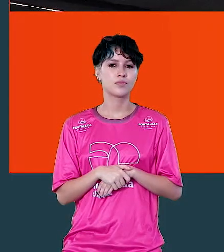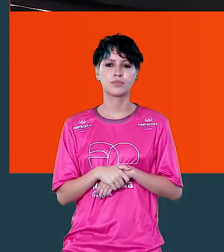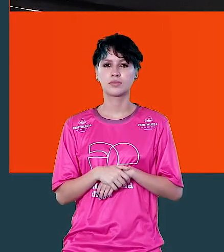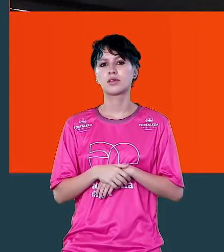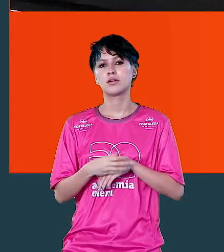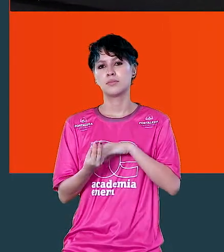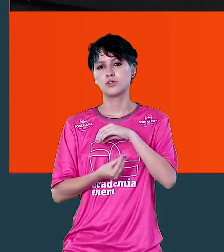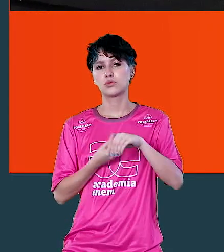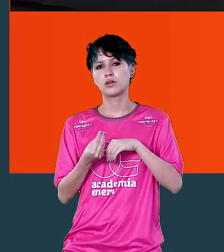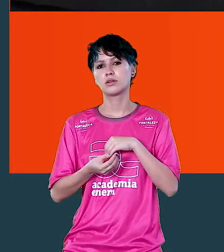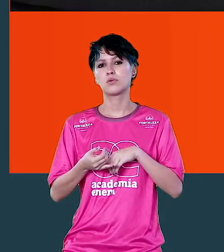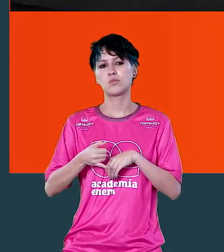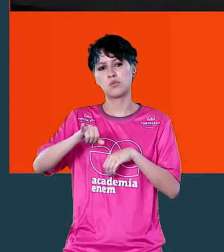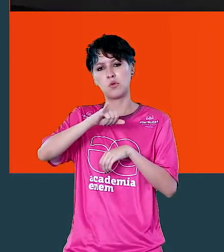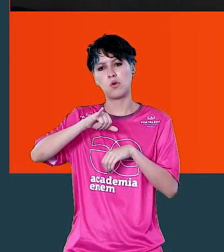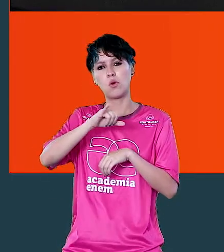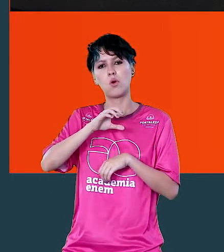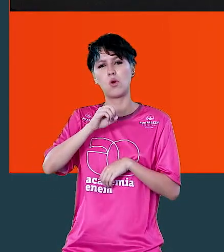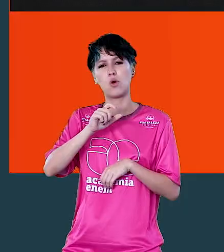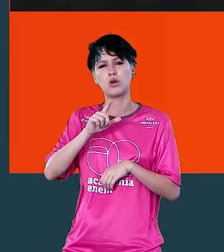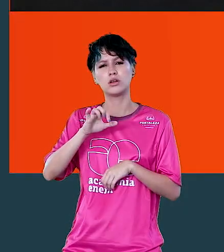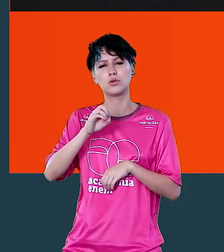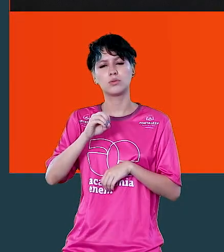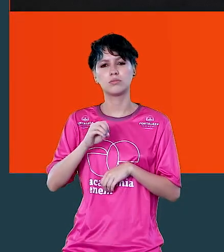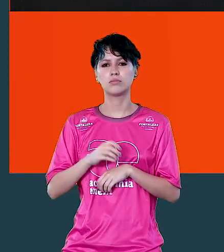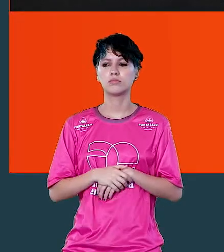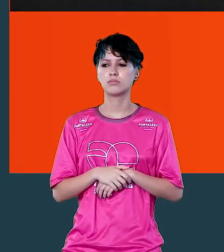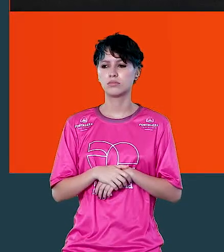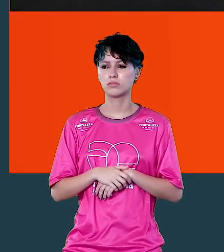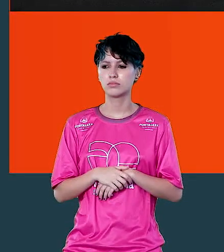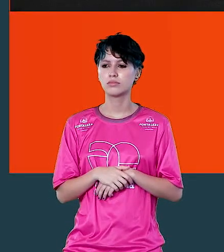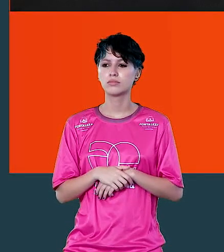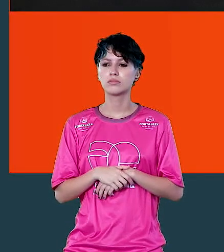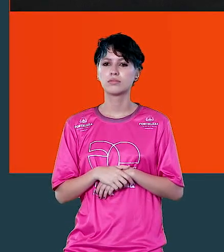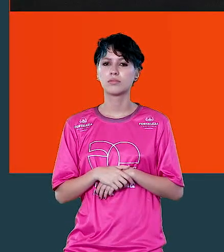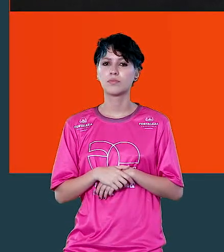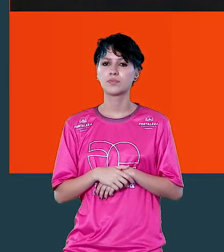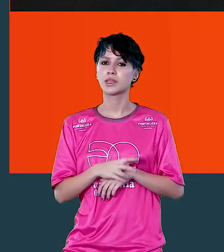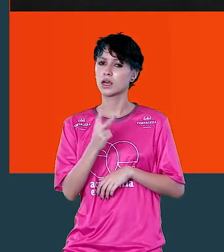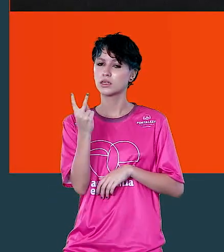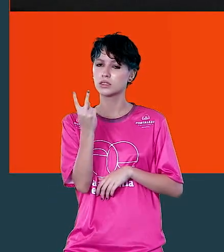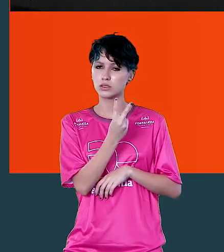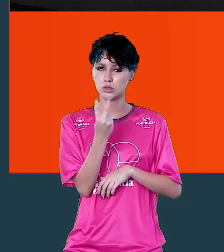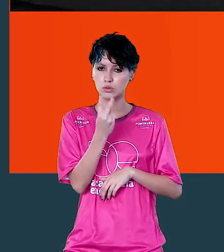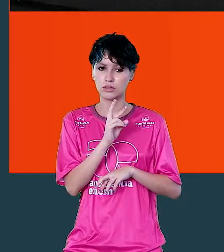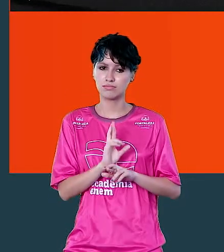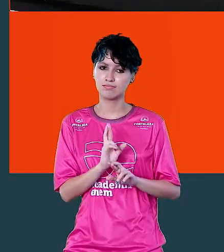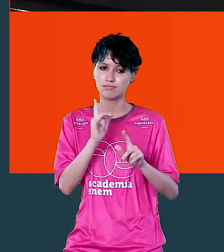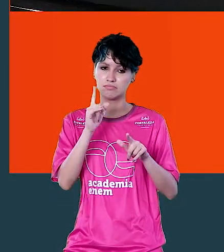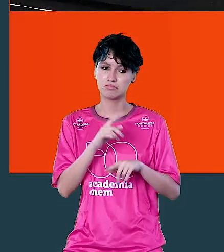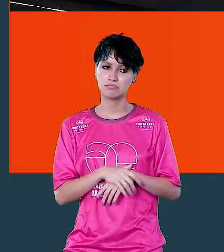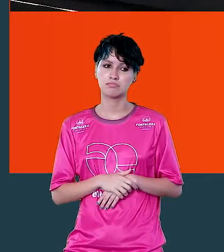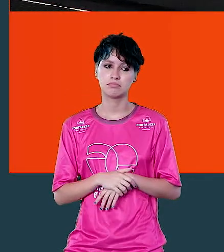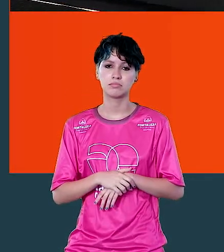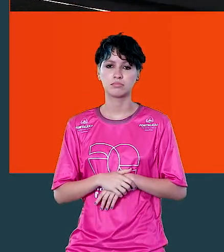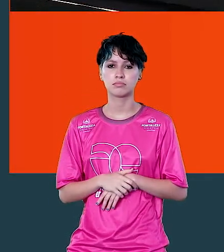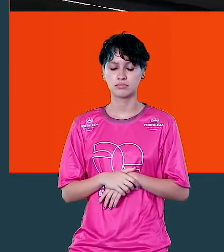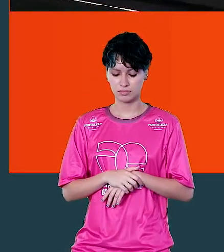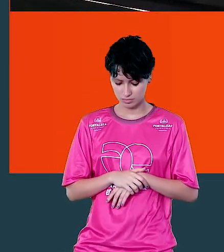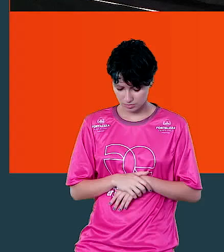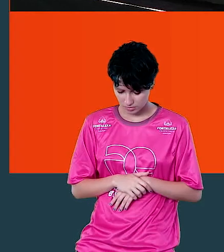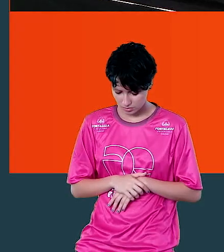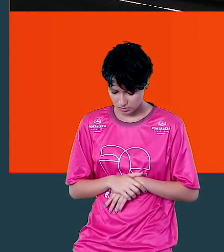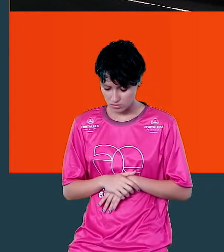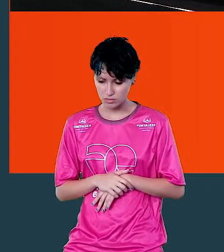óleo. Pessoal, essas duas substâncias aí, elas são iguais ou são diferentes? Diferentes. E